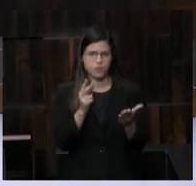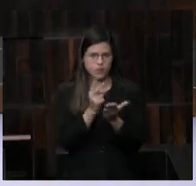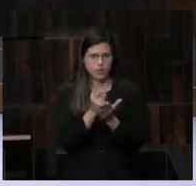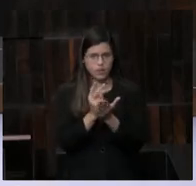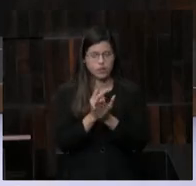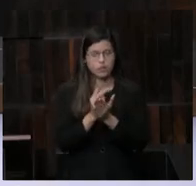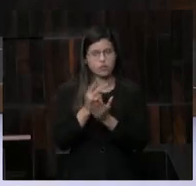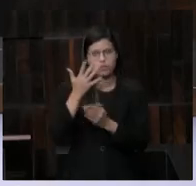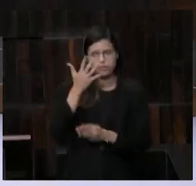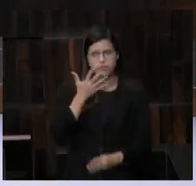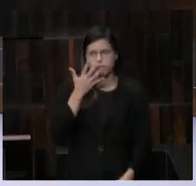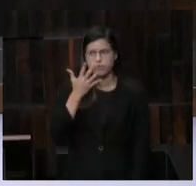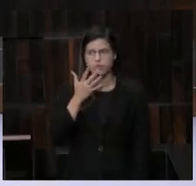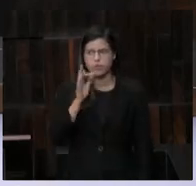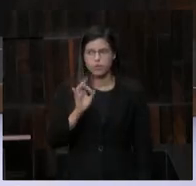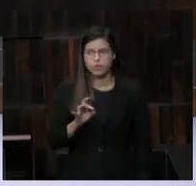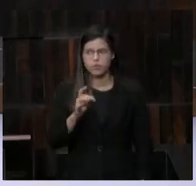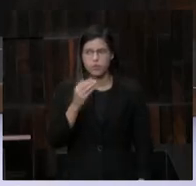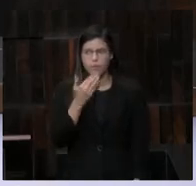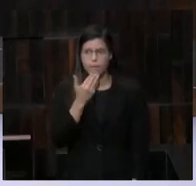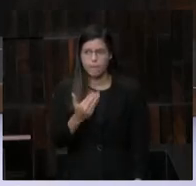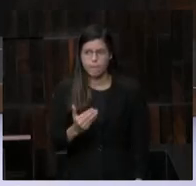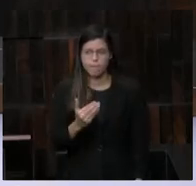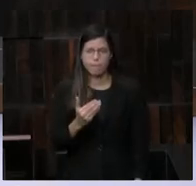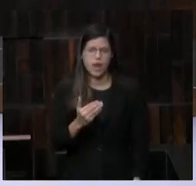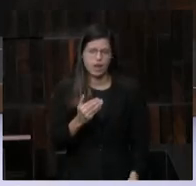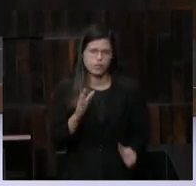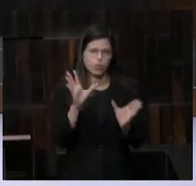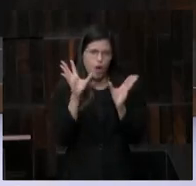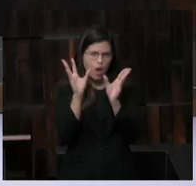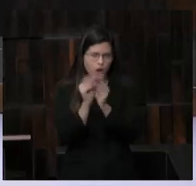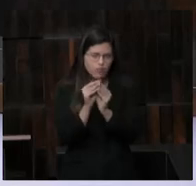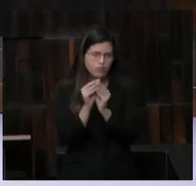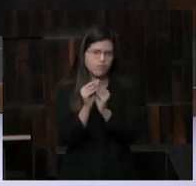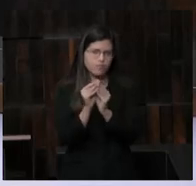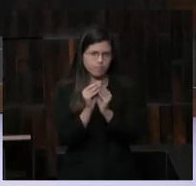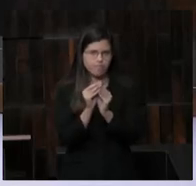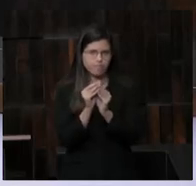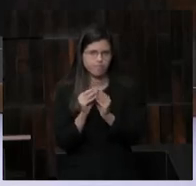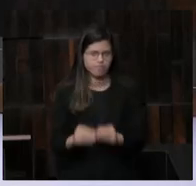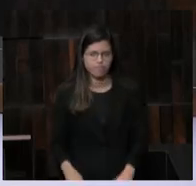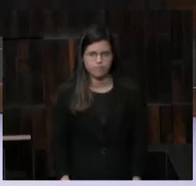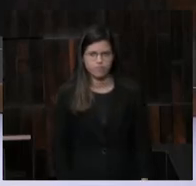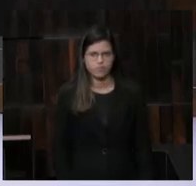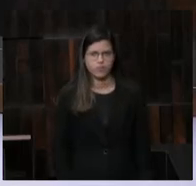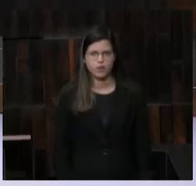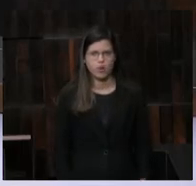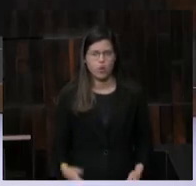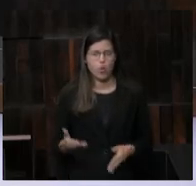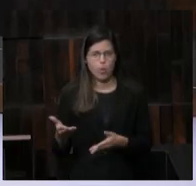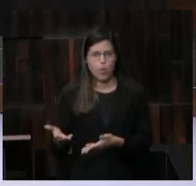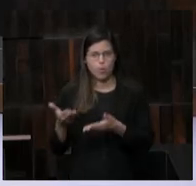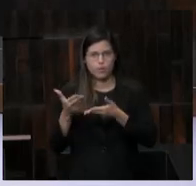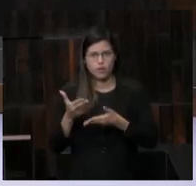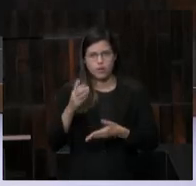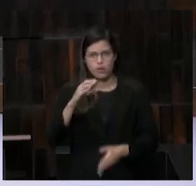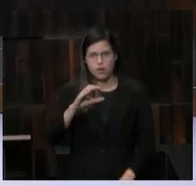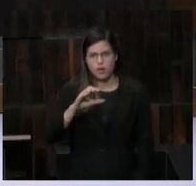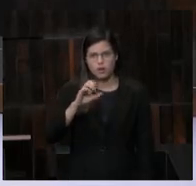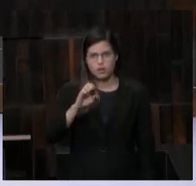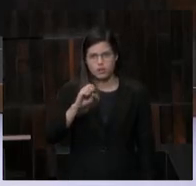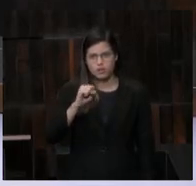as falas. Eu só peço que sejamos o mais breve possível. Vamos convidar o César